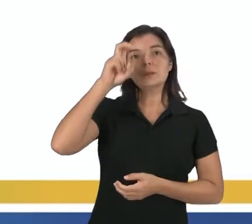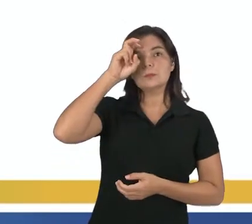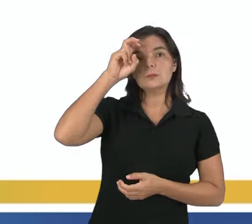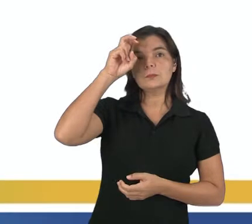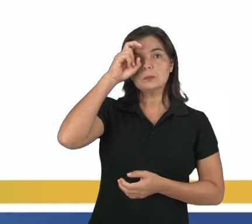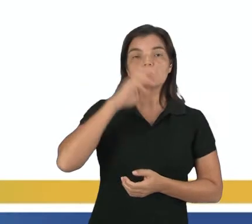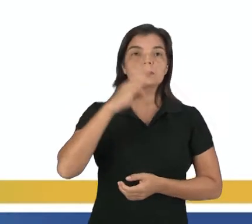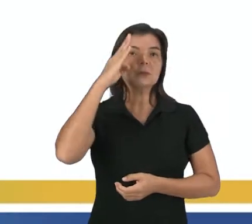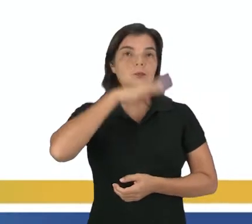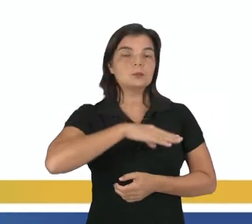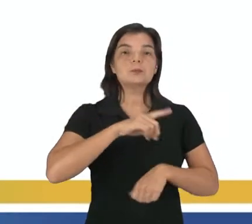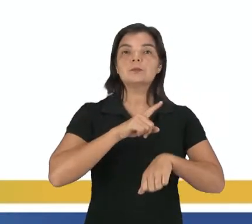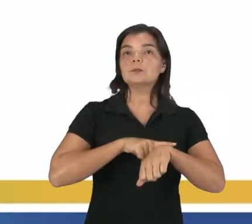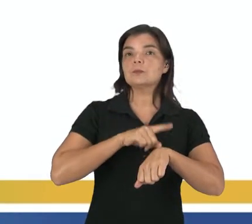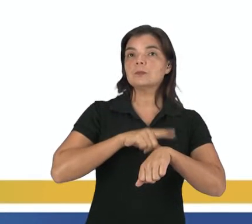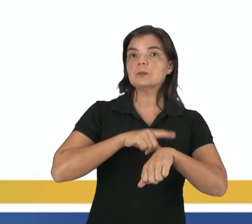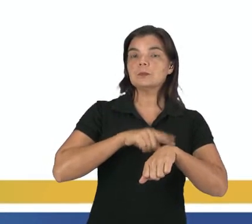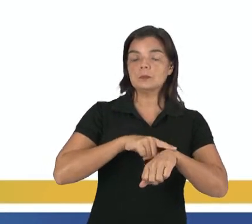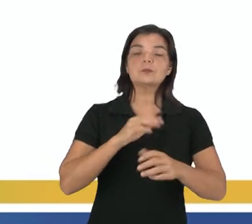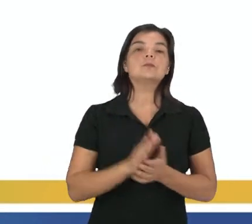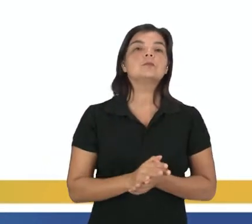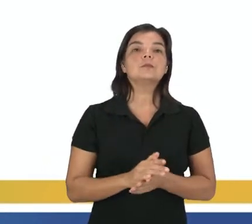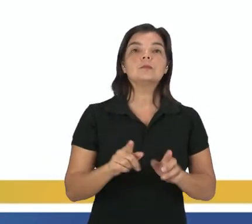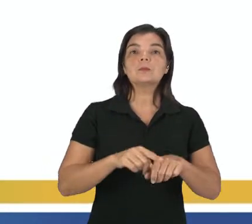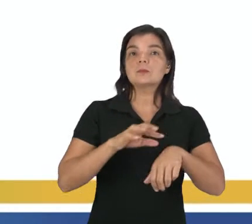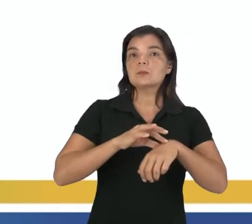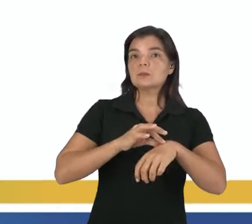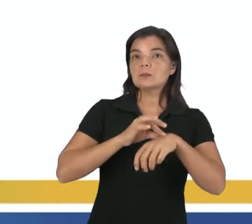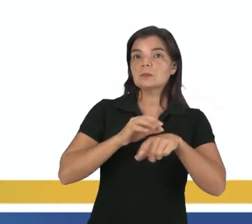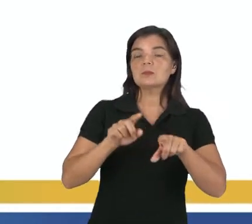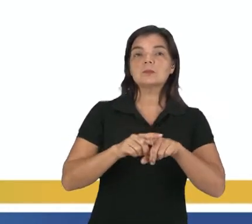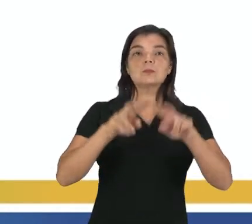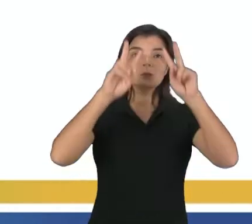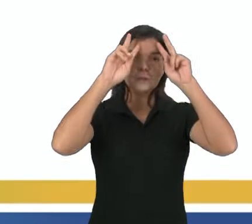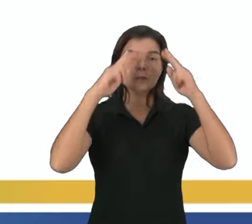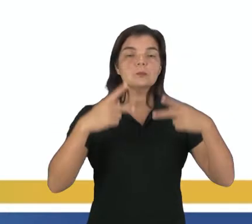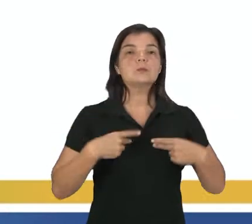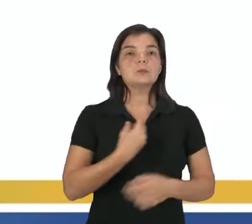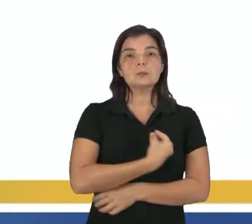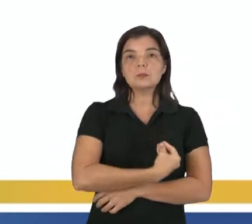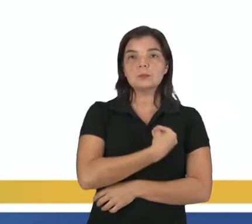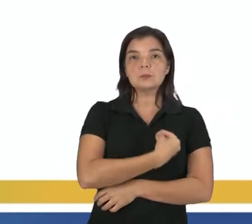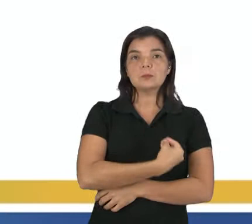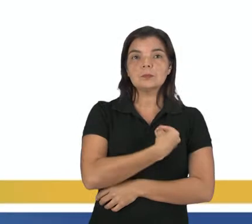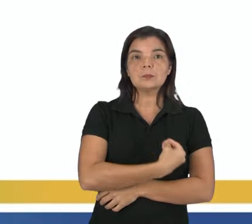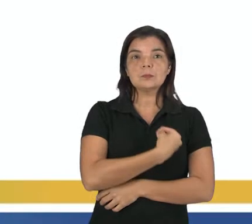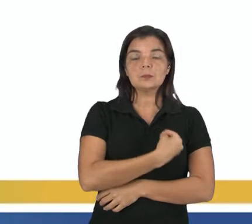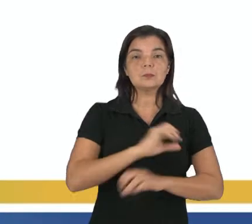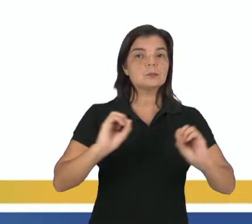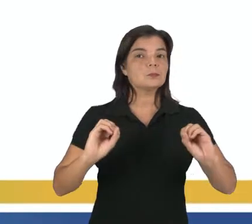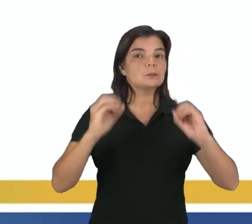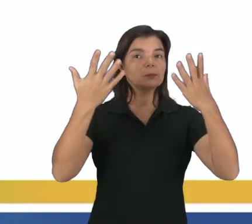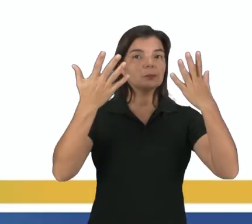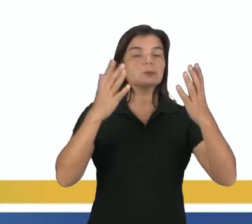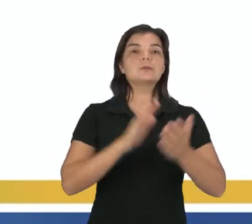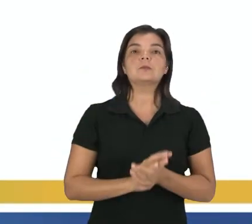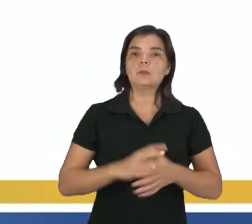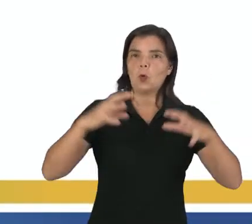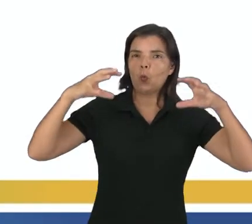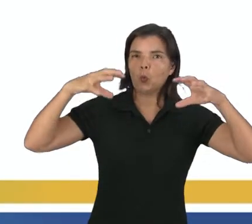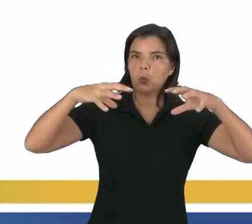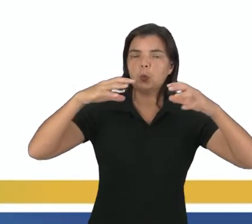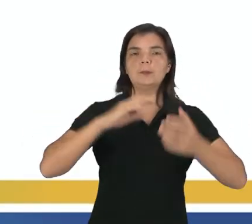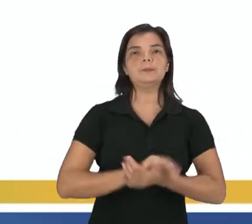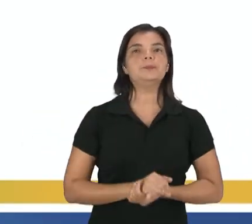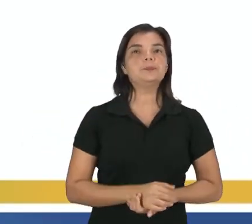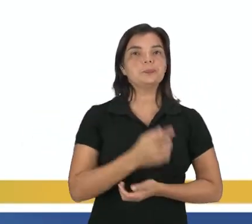quintas-feiras, maldição, tempos, lendas, carnificinas, humanos, habitantes, festa,